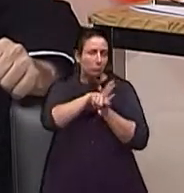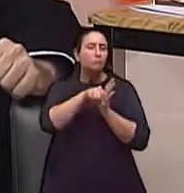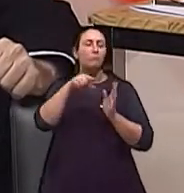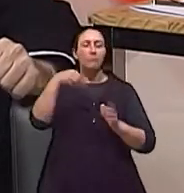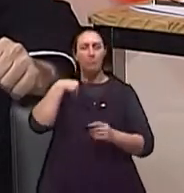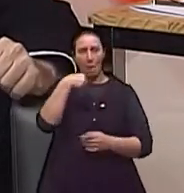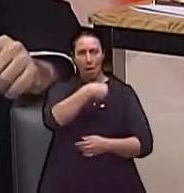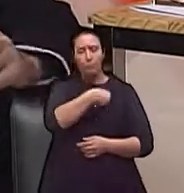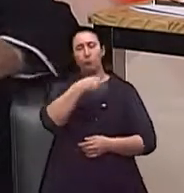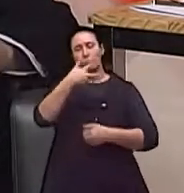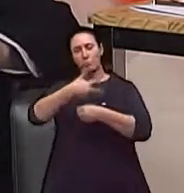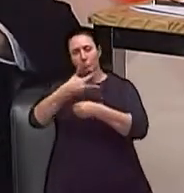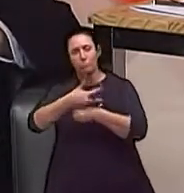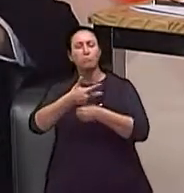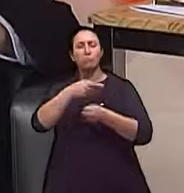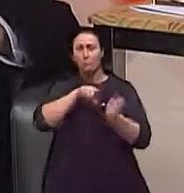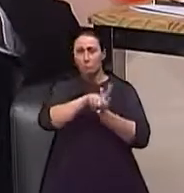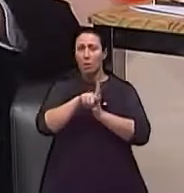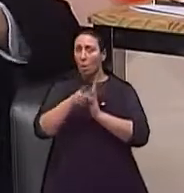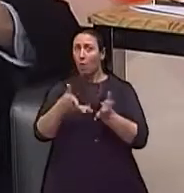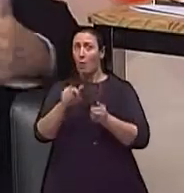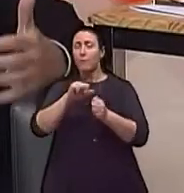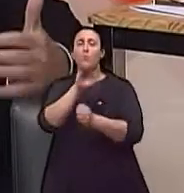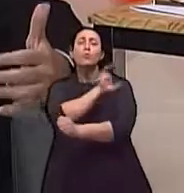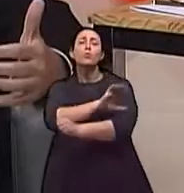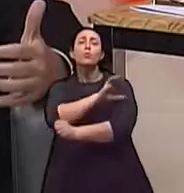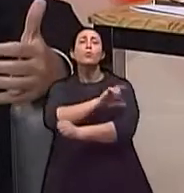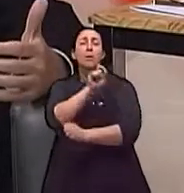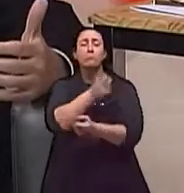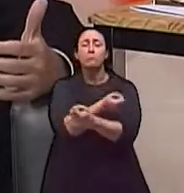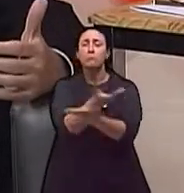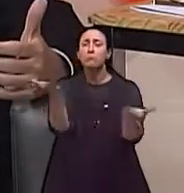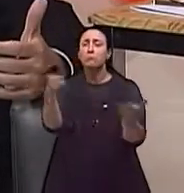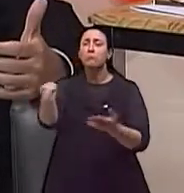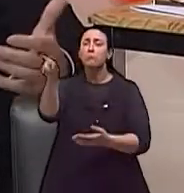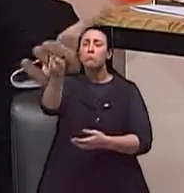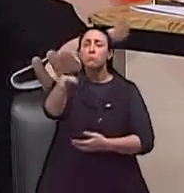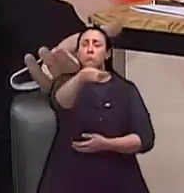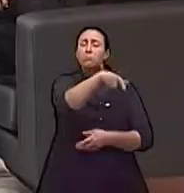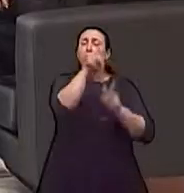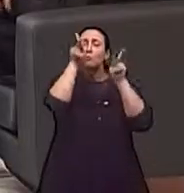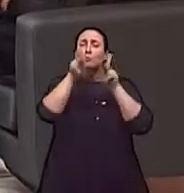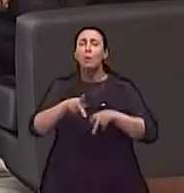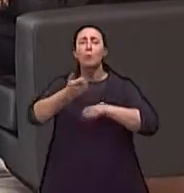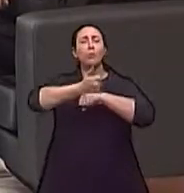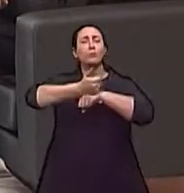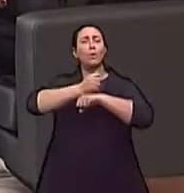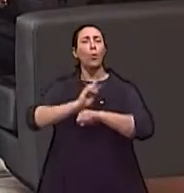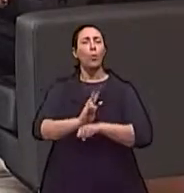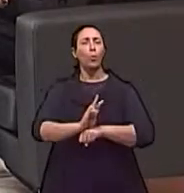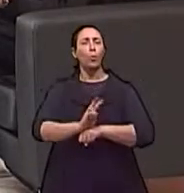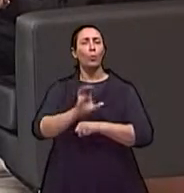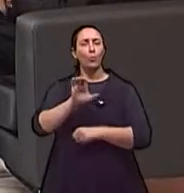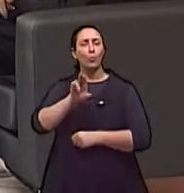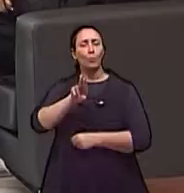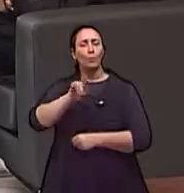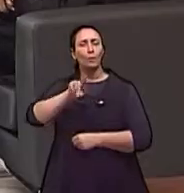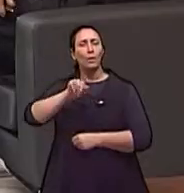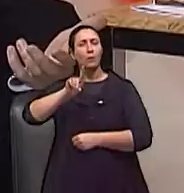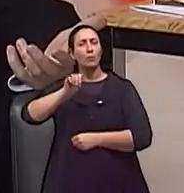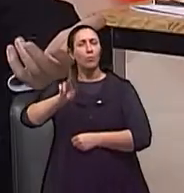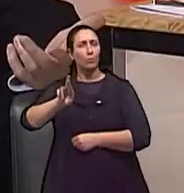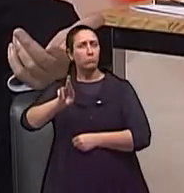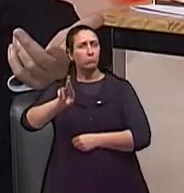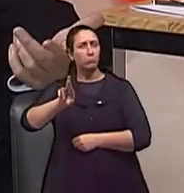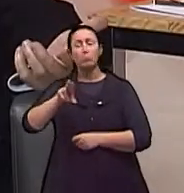do professor nton Terra nós estamos fazendo curso agora de cuidadores sim porque é uma carência né porque ninguém mais consegue ficar